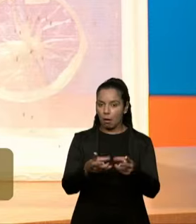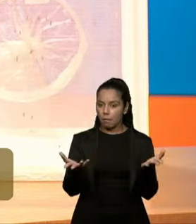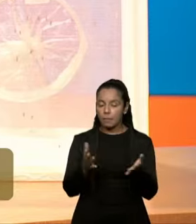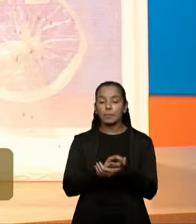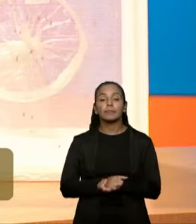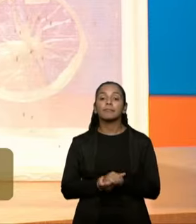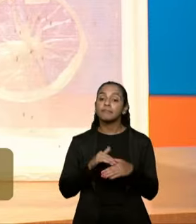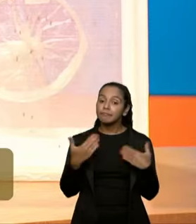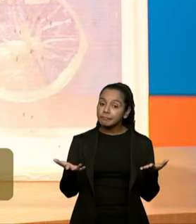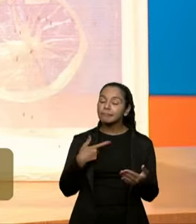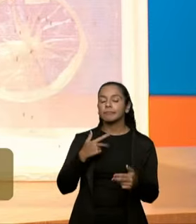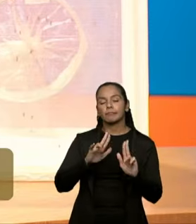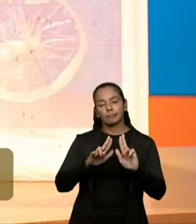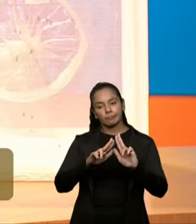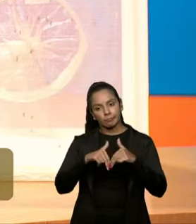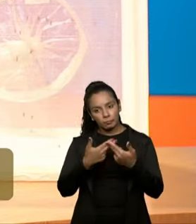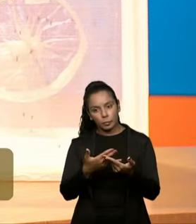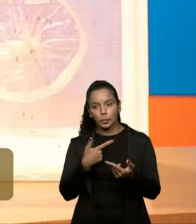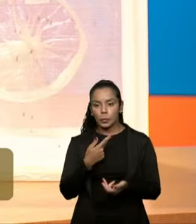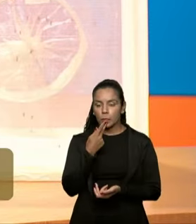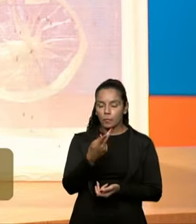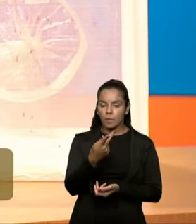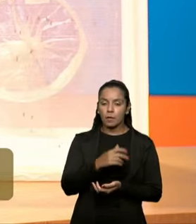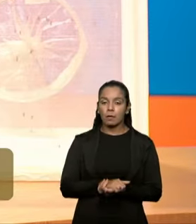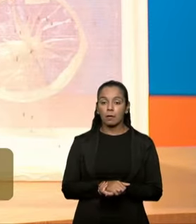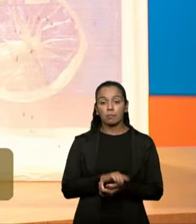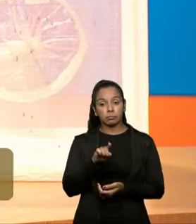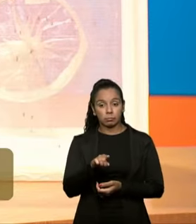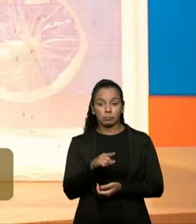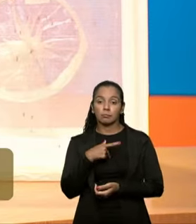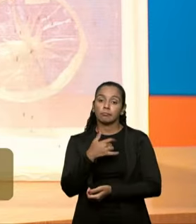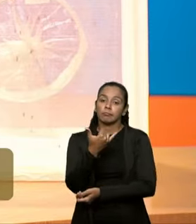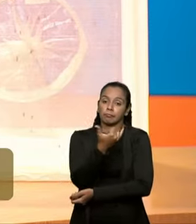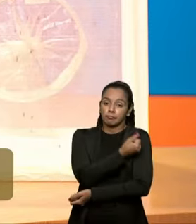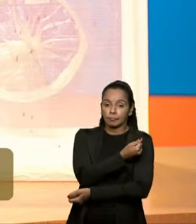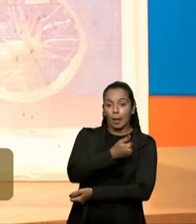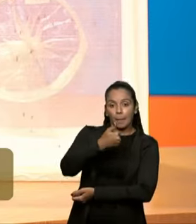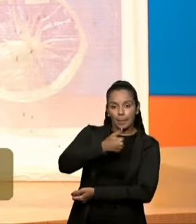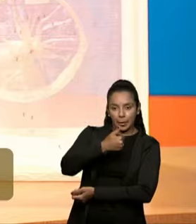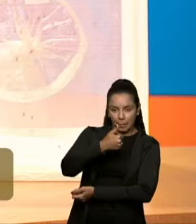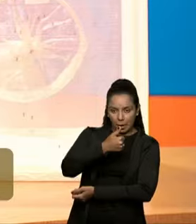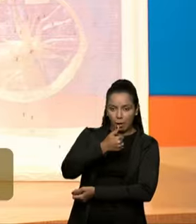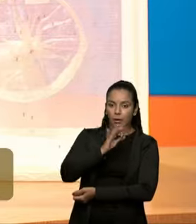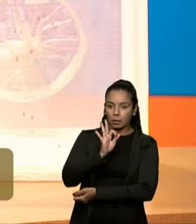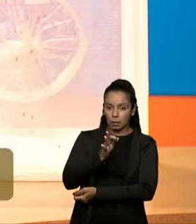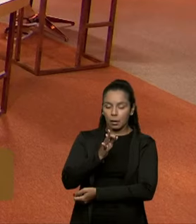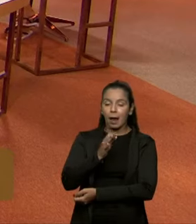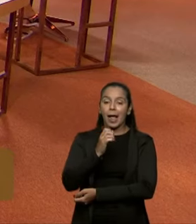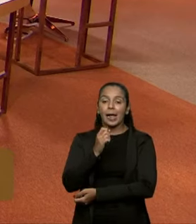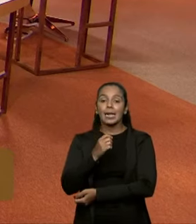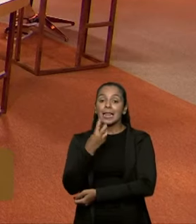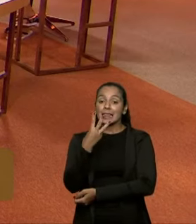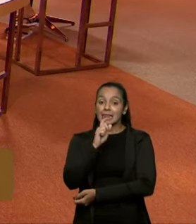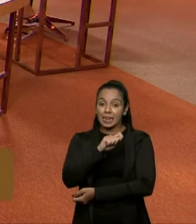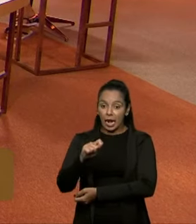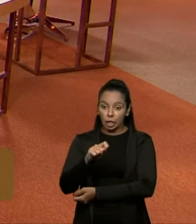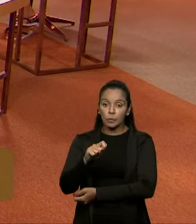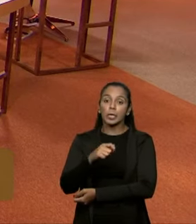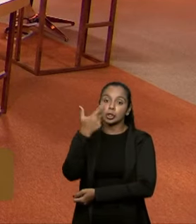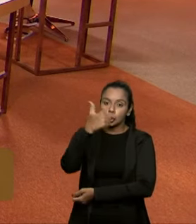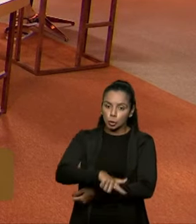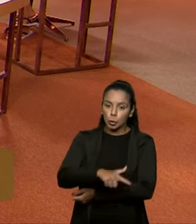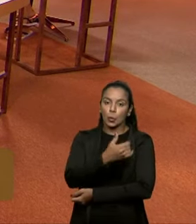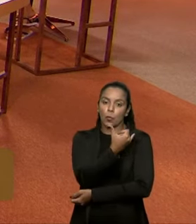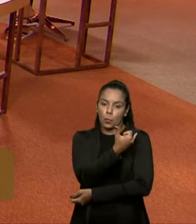E nisso é que eu quero falar que assim, você tomou a primeira dose, provavelmente, eu vou da tomar vacina. A segunda agora. Daqui a 3 meses você vai tomar.